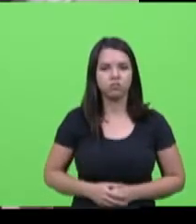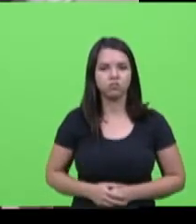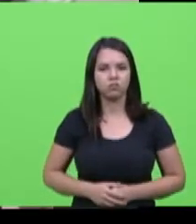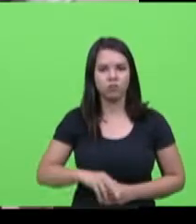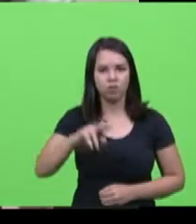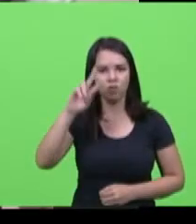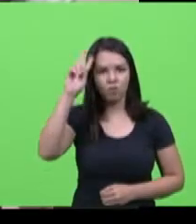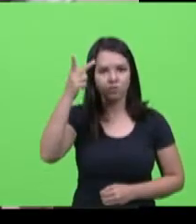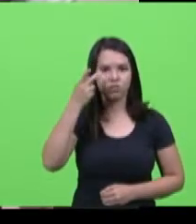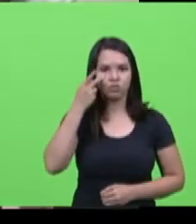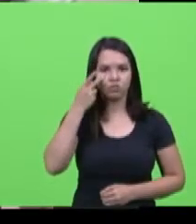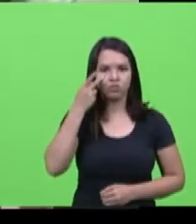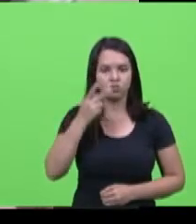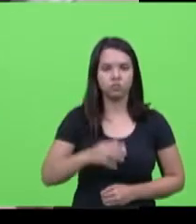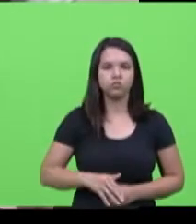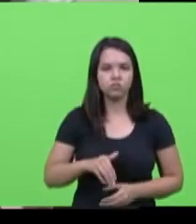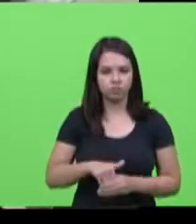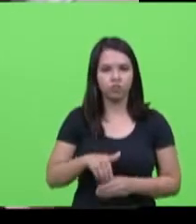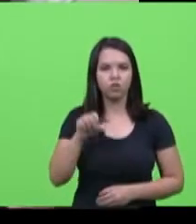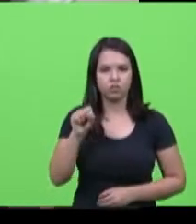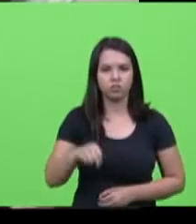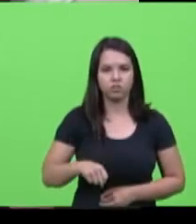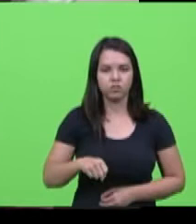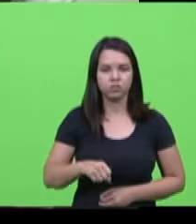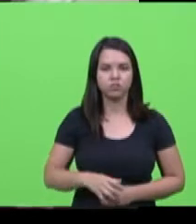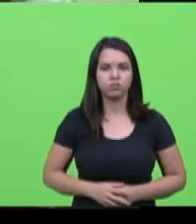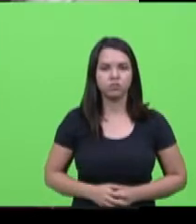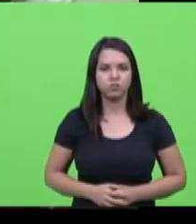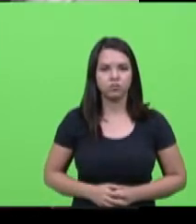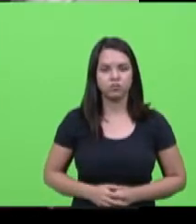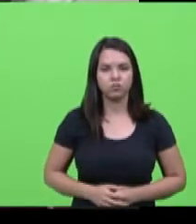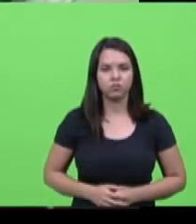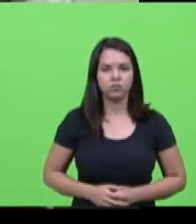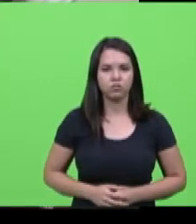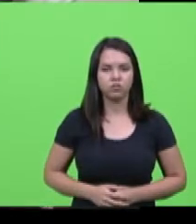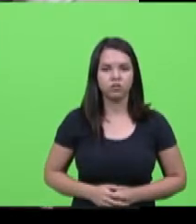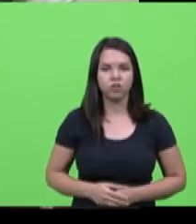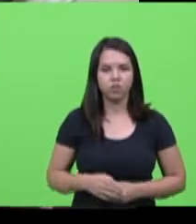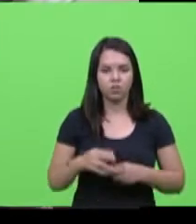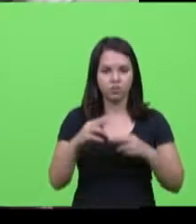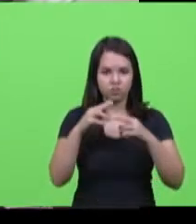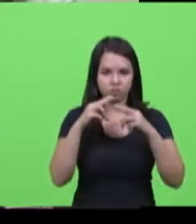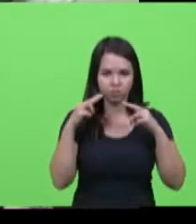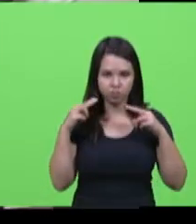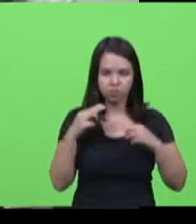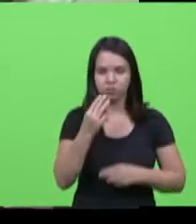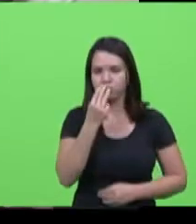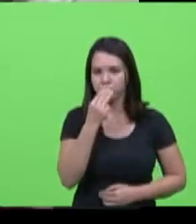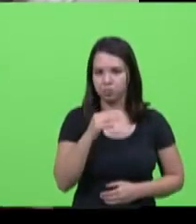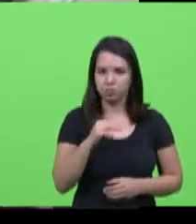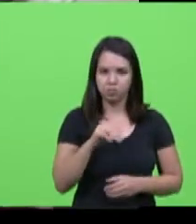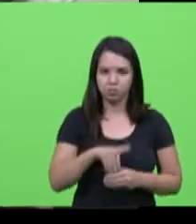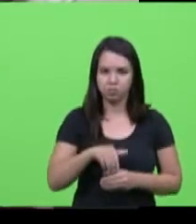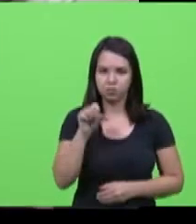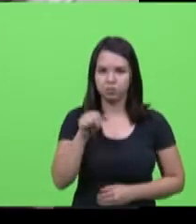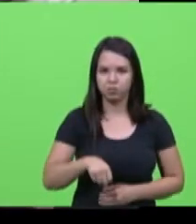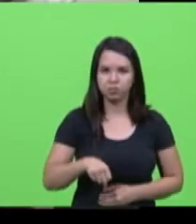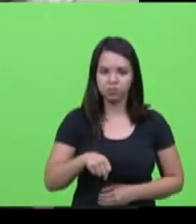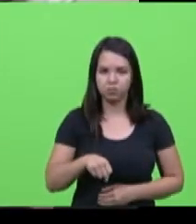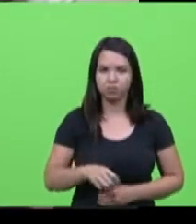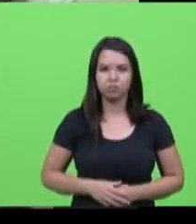Obos. Sim, senhor presidente. Deputado Moacir Sopelsa. Sim, senhor presidente. Deputado Nazareno